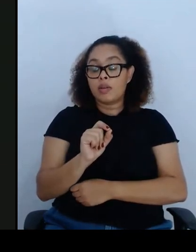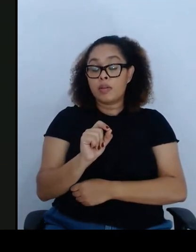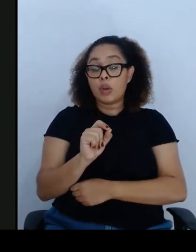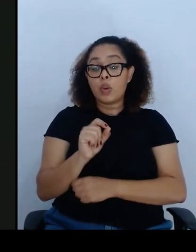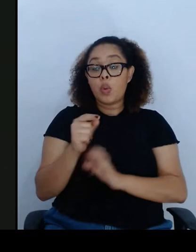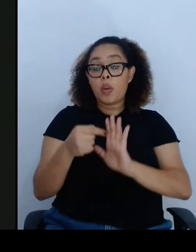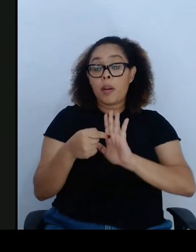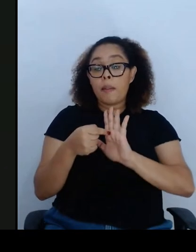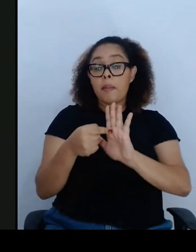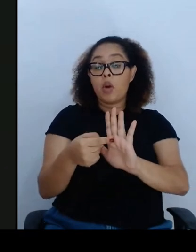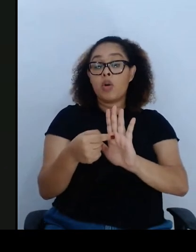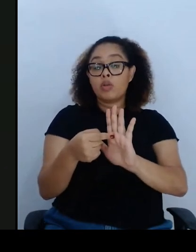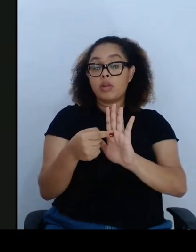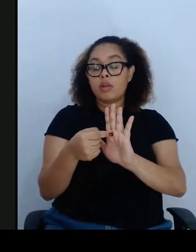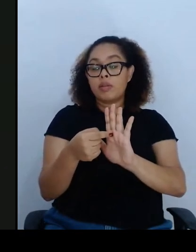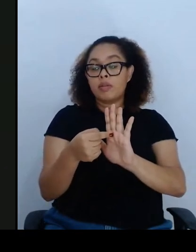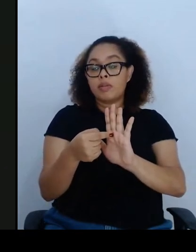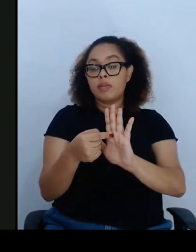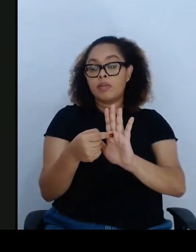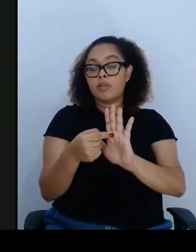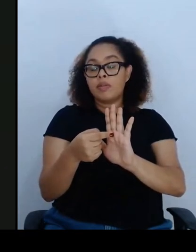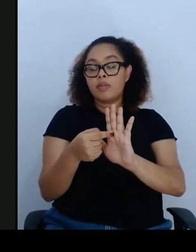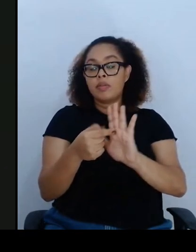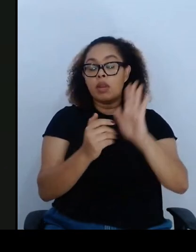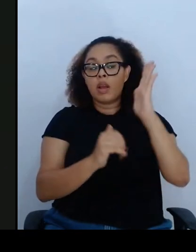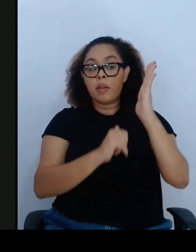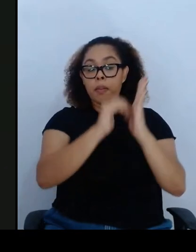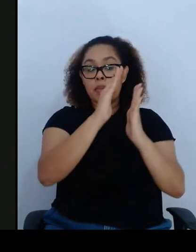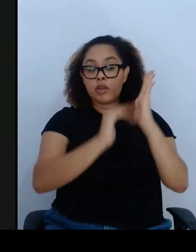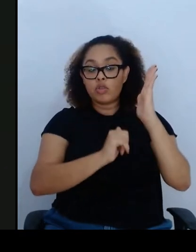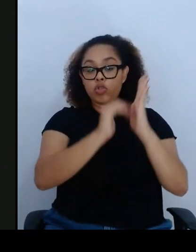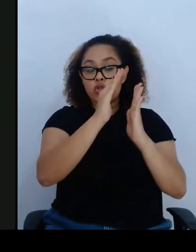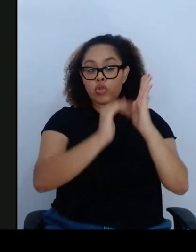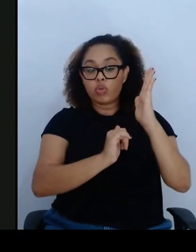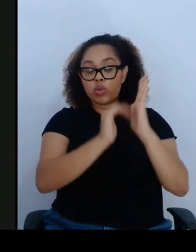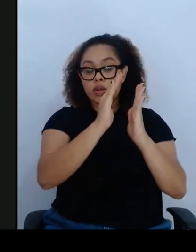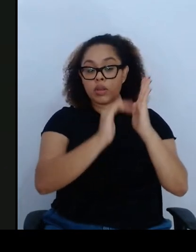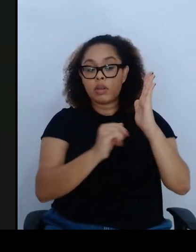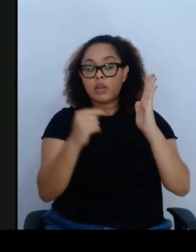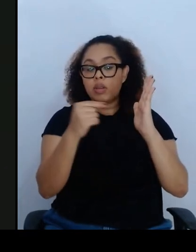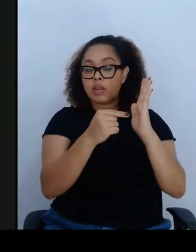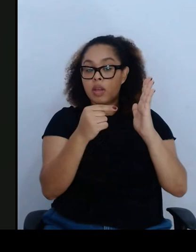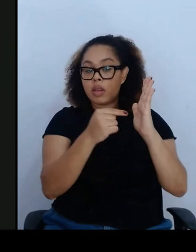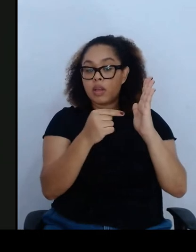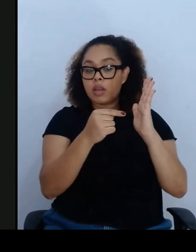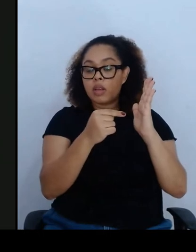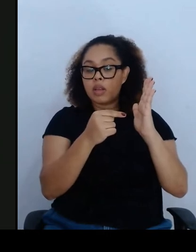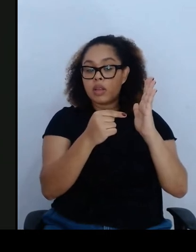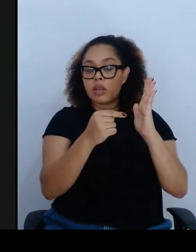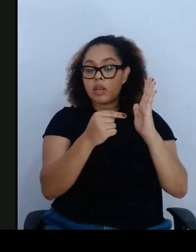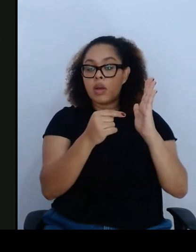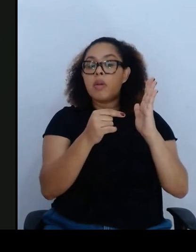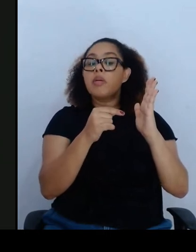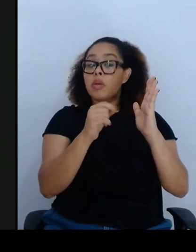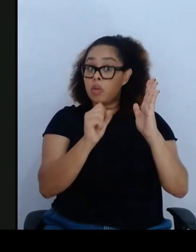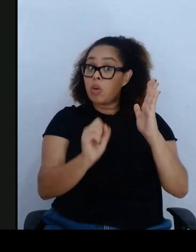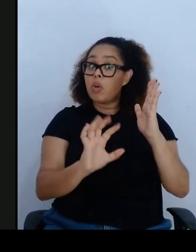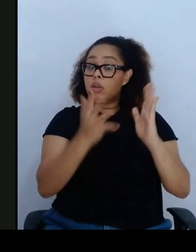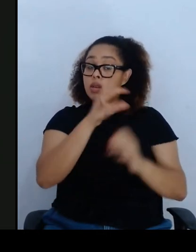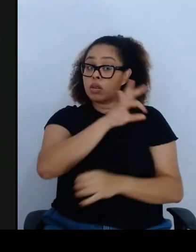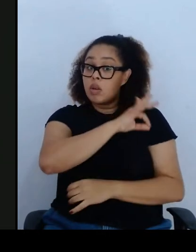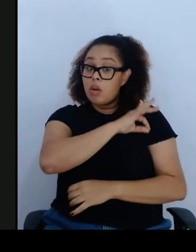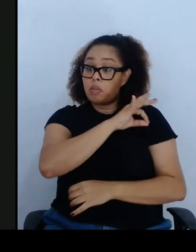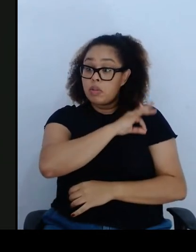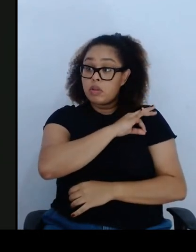de que essa pintura acabou se tornando uma questão de polícia houve uma denúncia